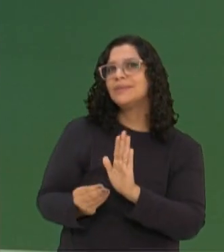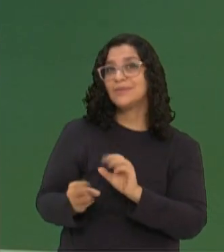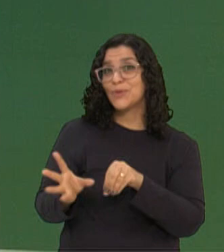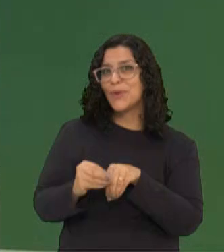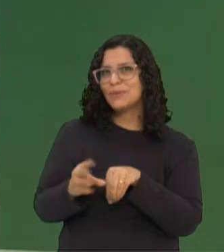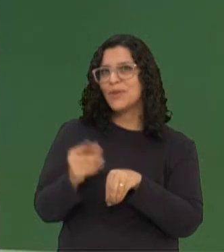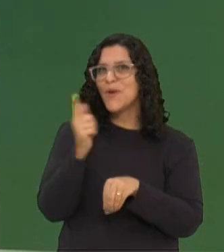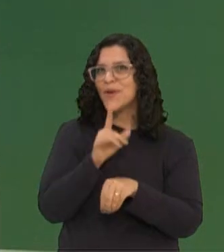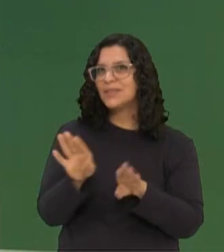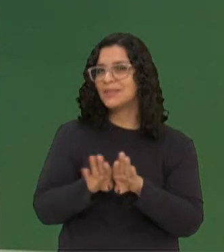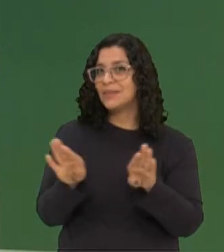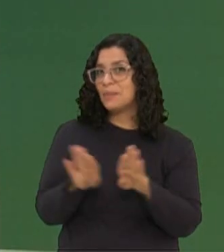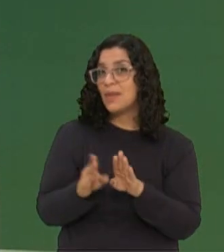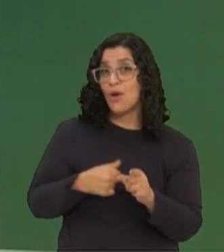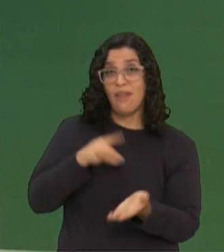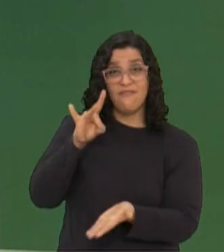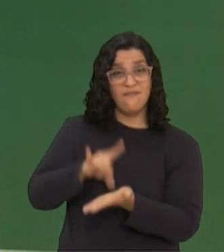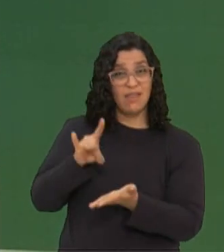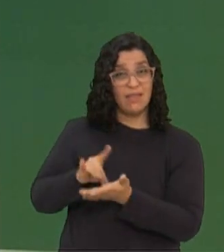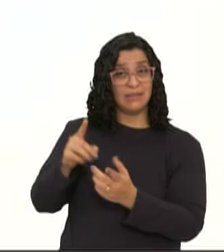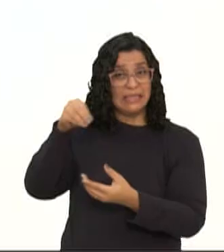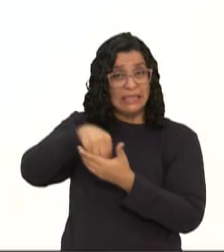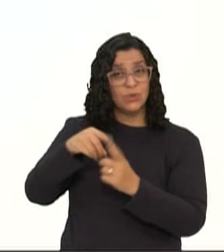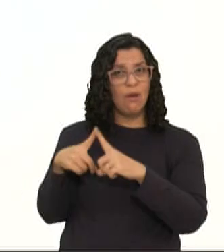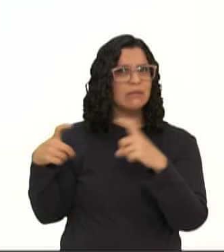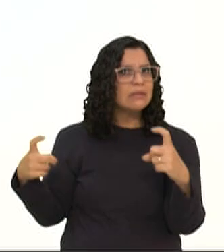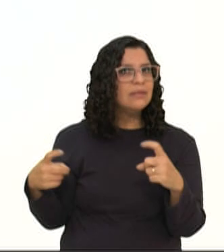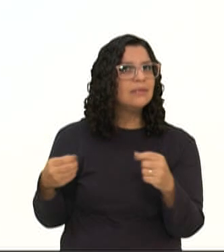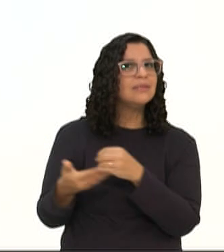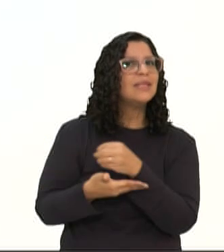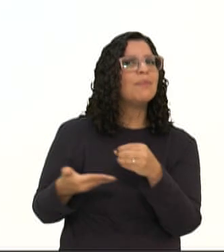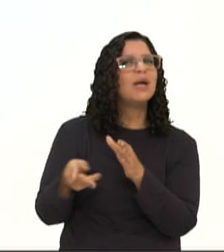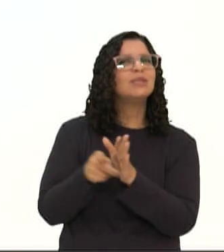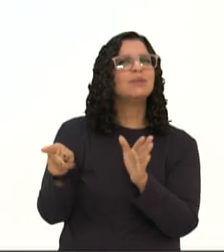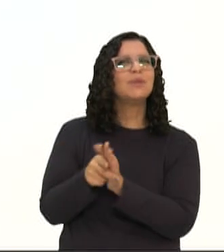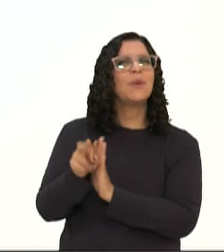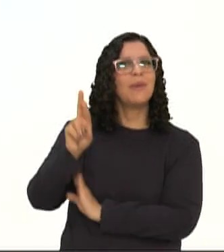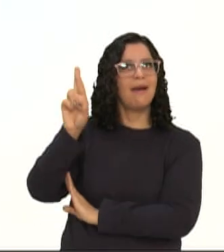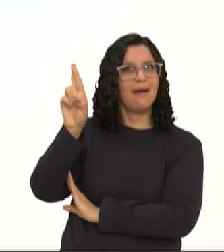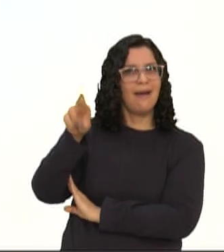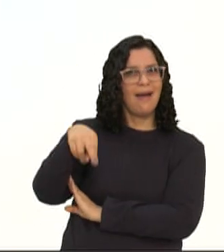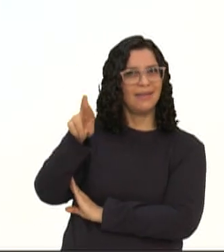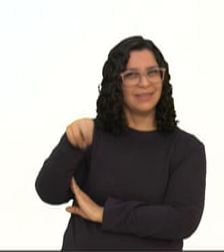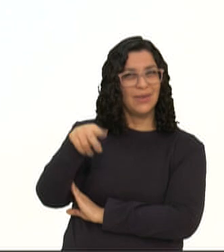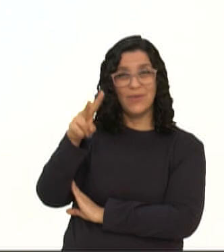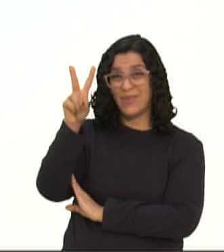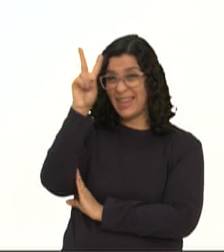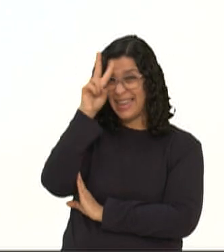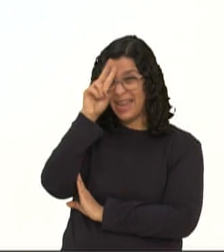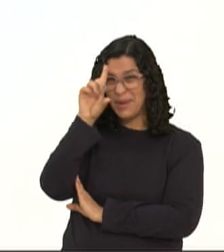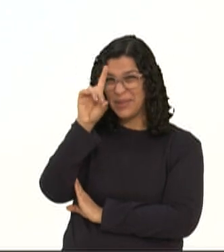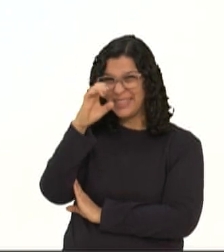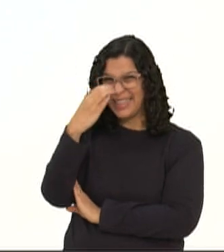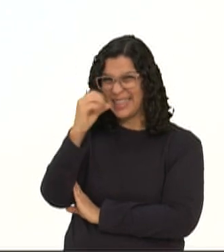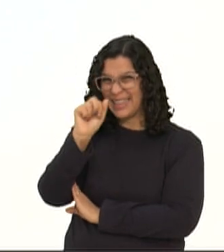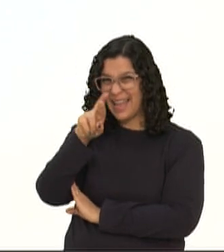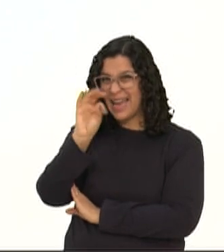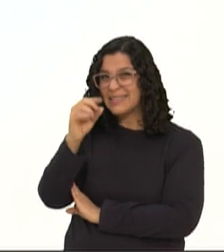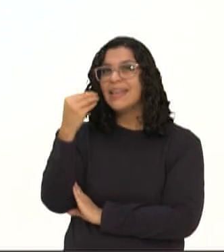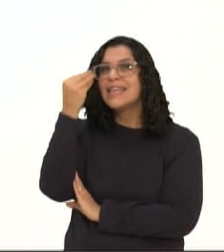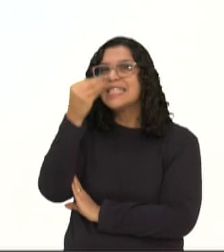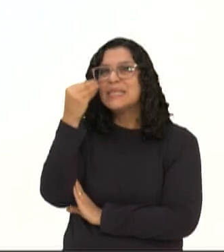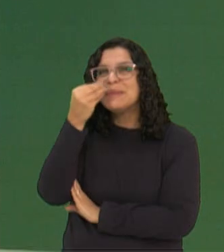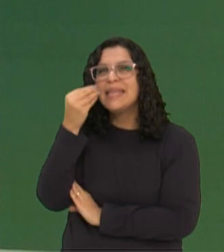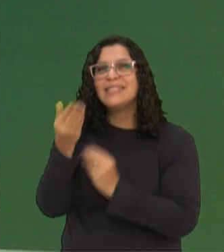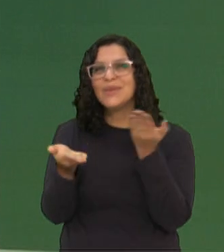novo conceito de verdade científica? Vai ser baseado na racionalidade, lembra do Descartes, e na experiência, lembra